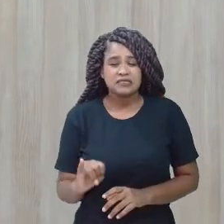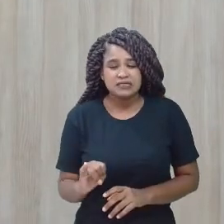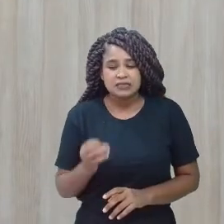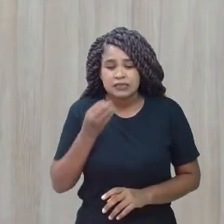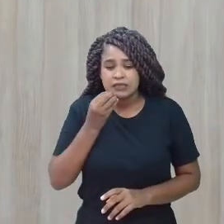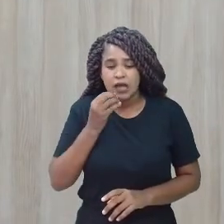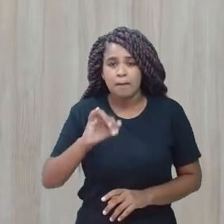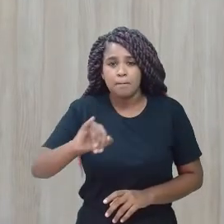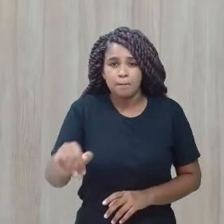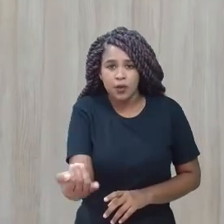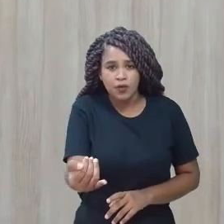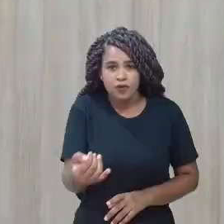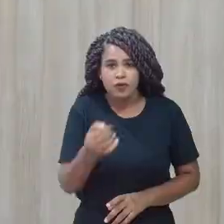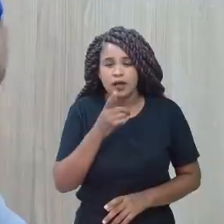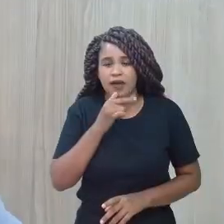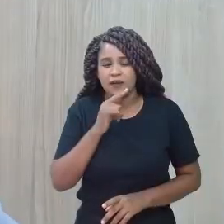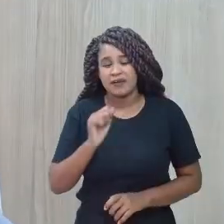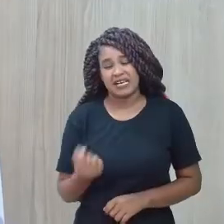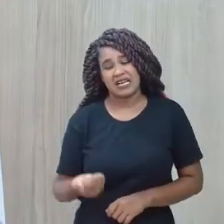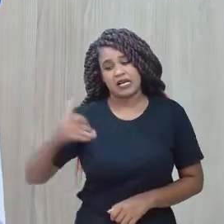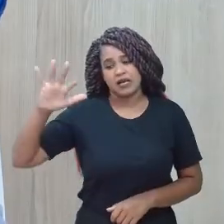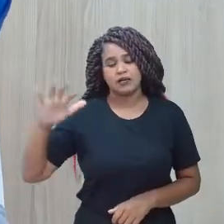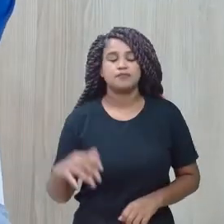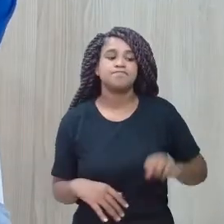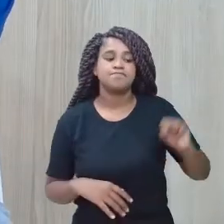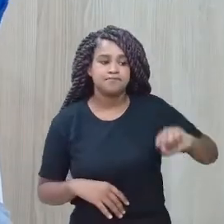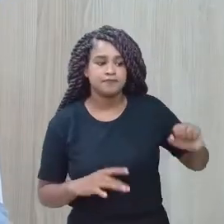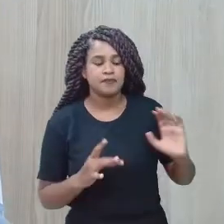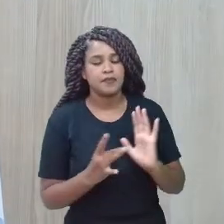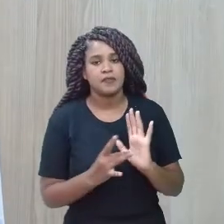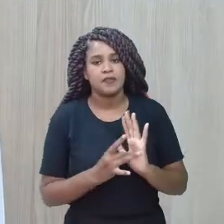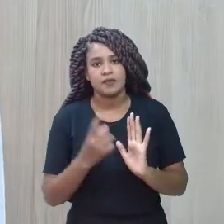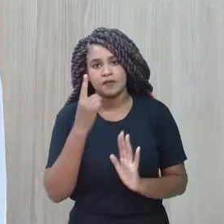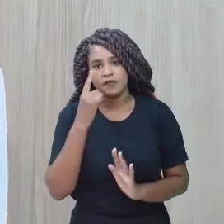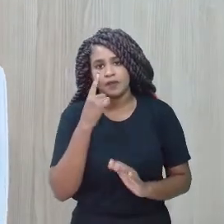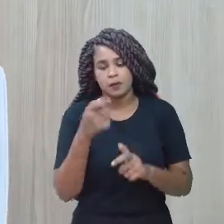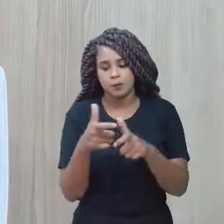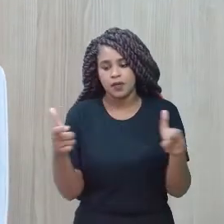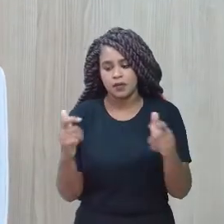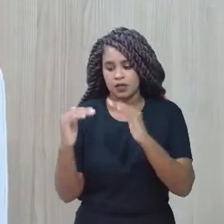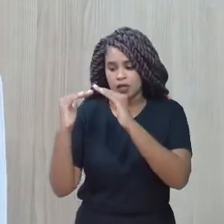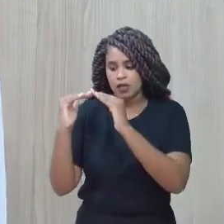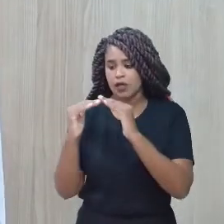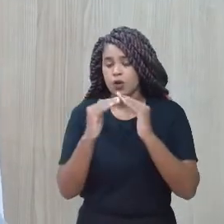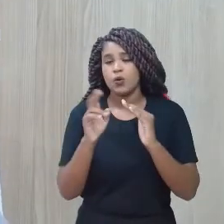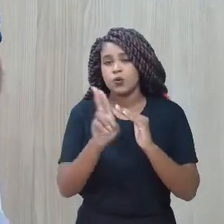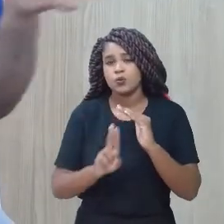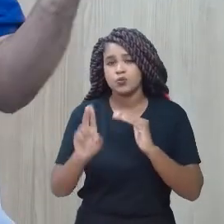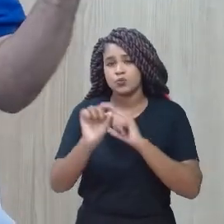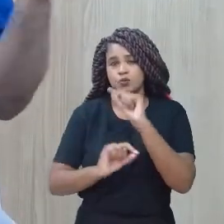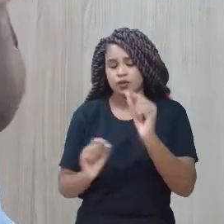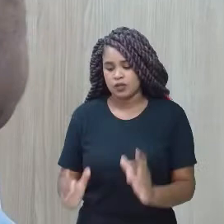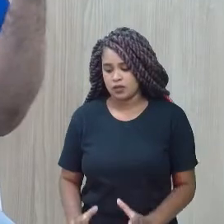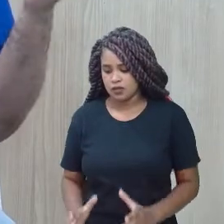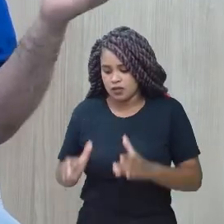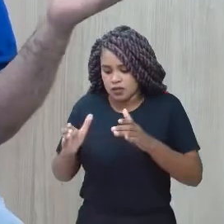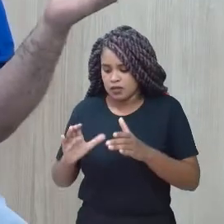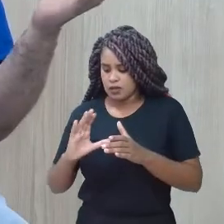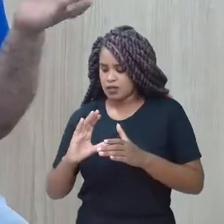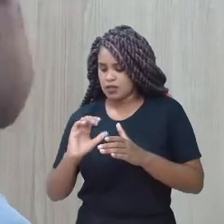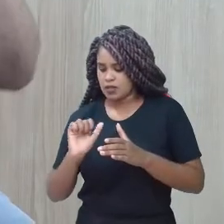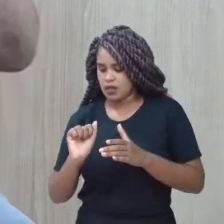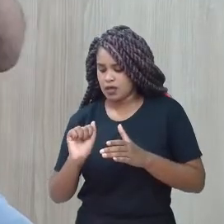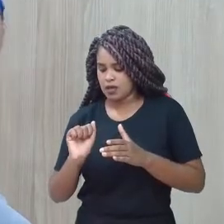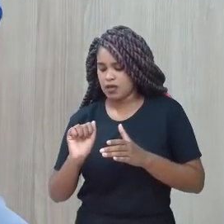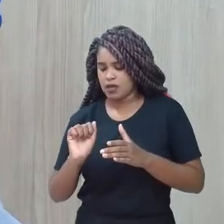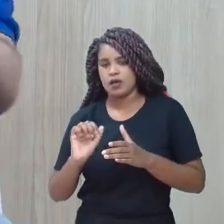Sim, né, porque geralmente as residências antigas, né, algumas no caso, utilizavam muito cacimba. Não sei se aí na sua casa vocês têm cacimba.